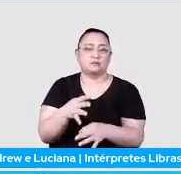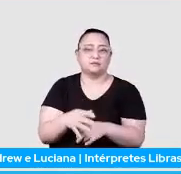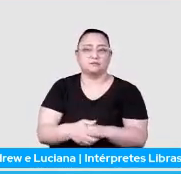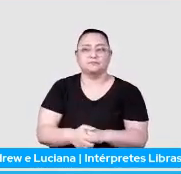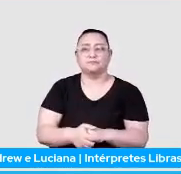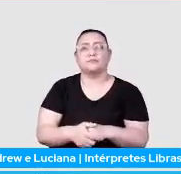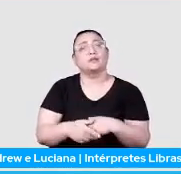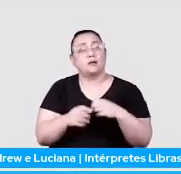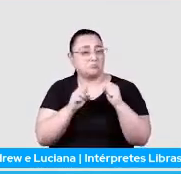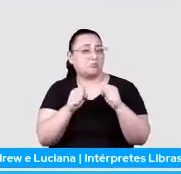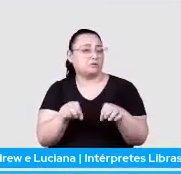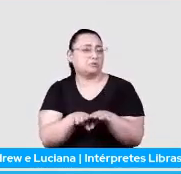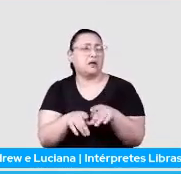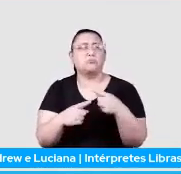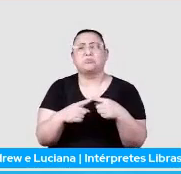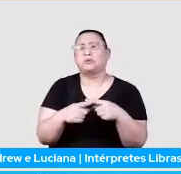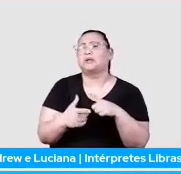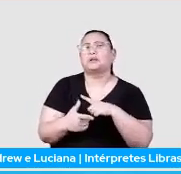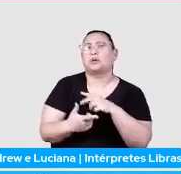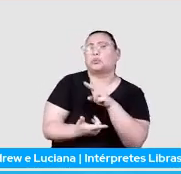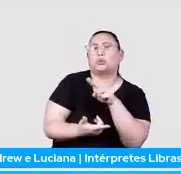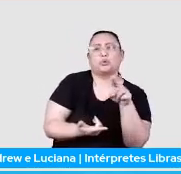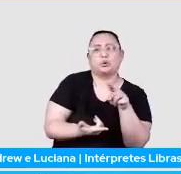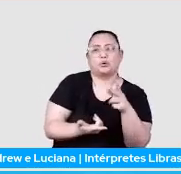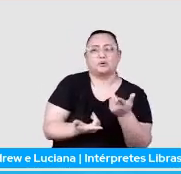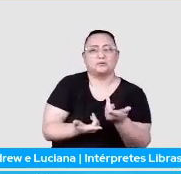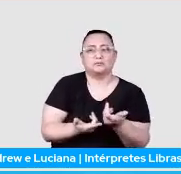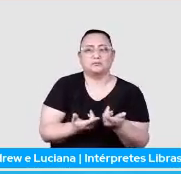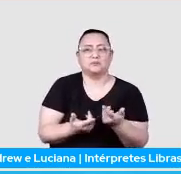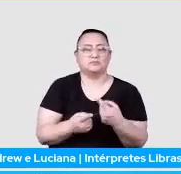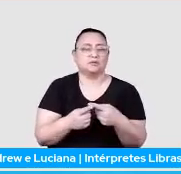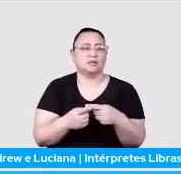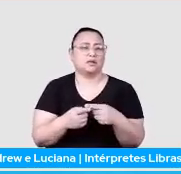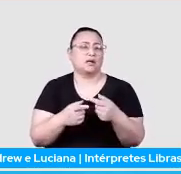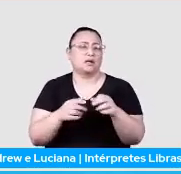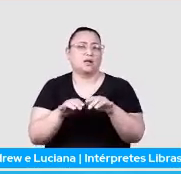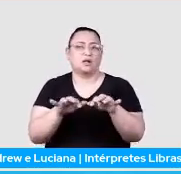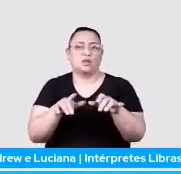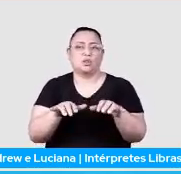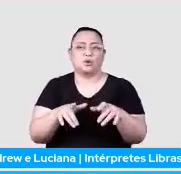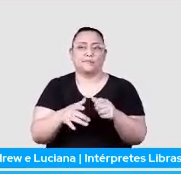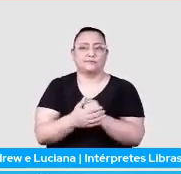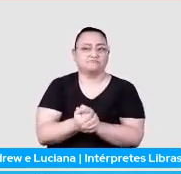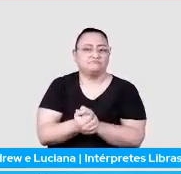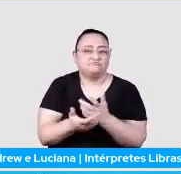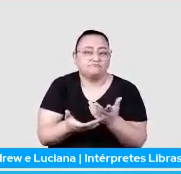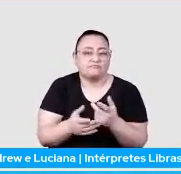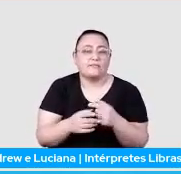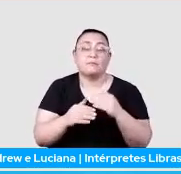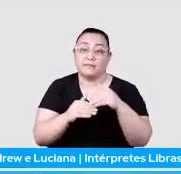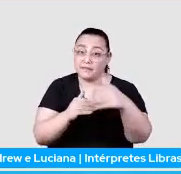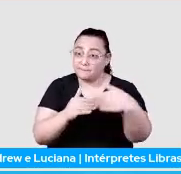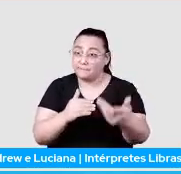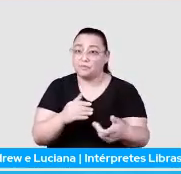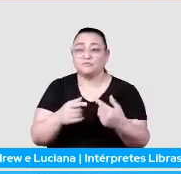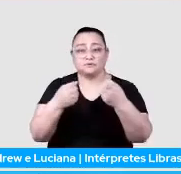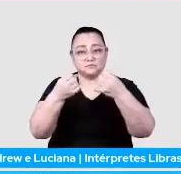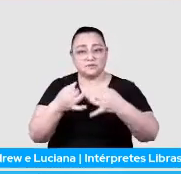Você pode estar perguntando por que tem um nome, que eu defino um nome para o suite de testes, eu defino um nome para o teste case. Mas, na frente, eu vou explicar o porquê.